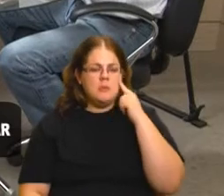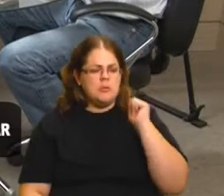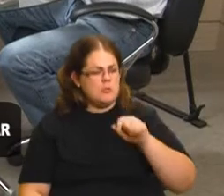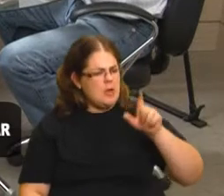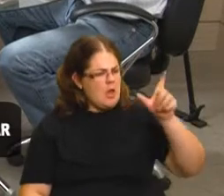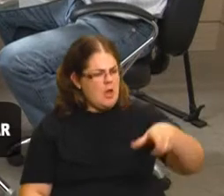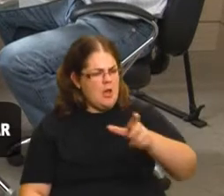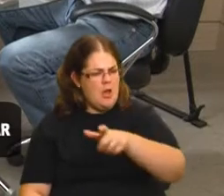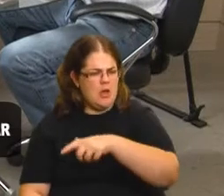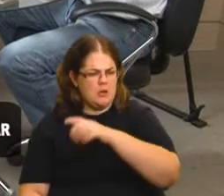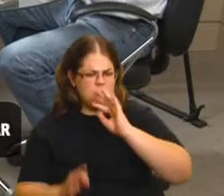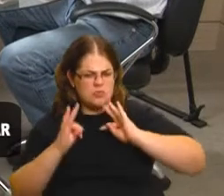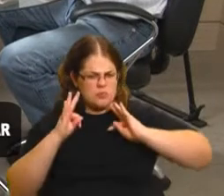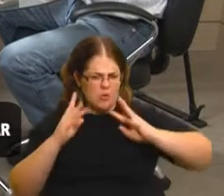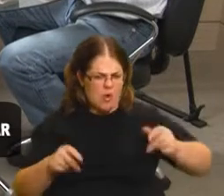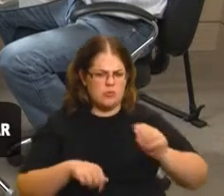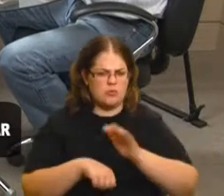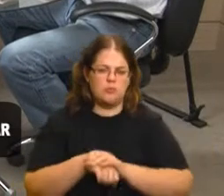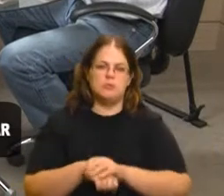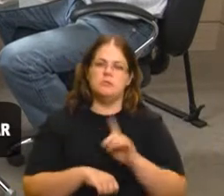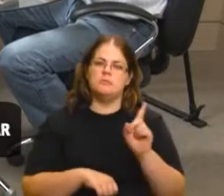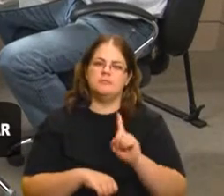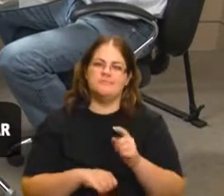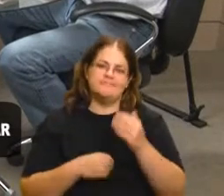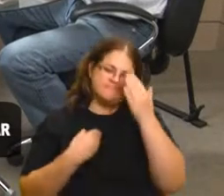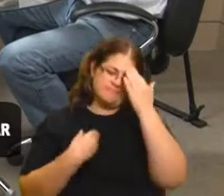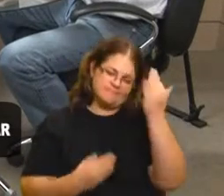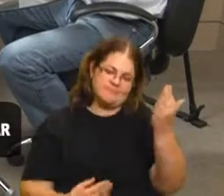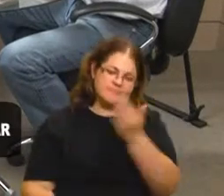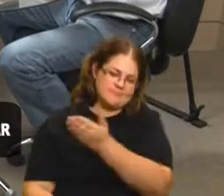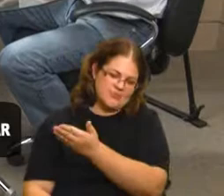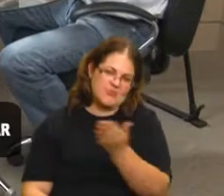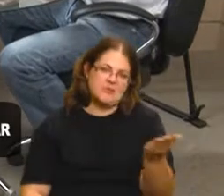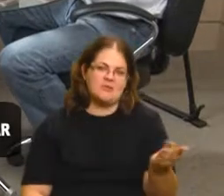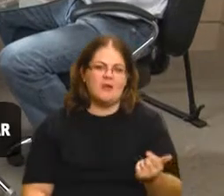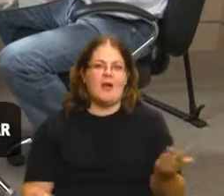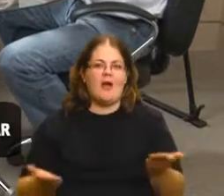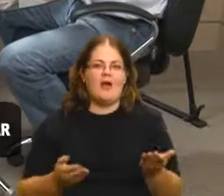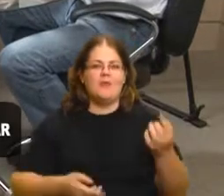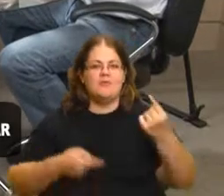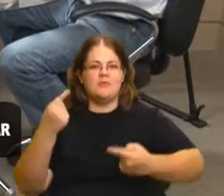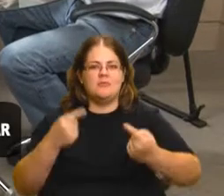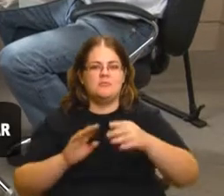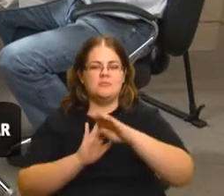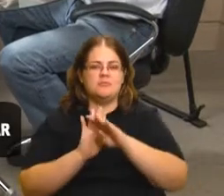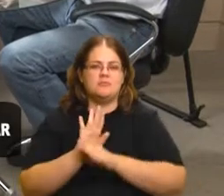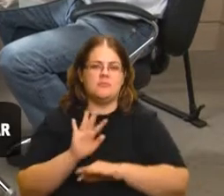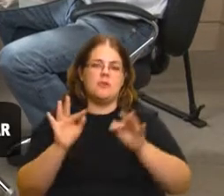suspeita recaia indiscriminadamente sobre todos. É verdade. Professor, mais uma vez, muito obrigado. Vereador Ivan Duarte, o Câmara